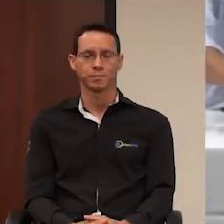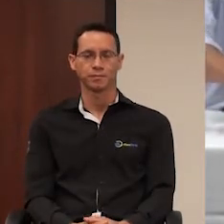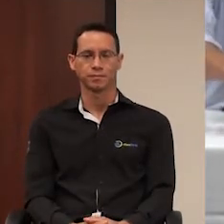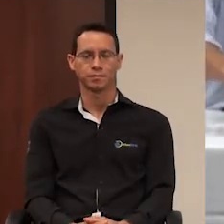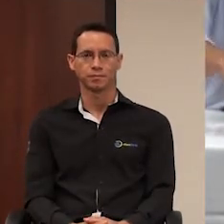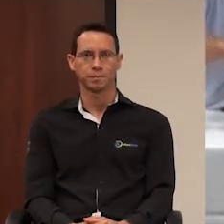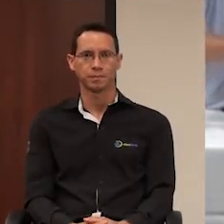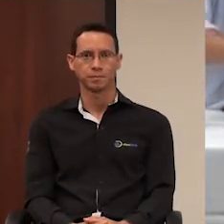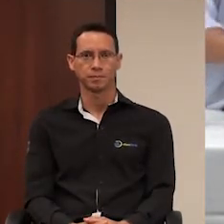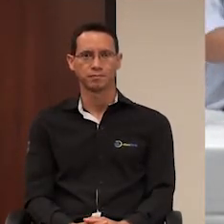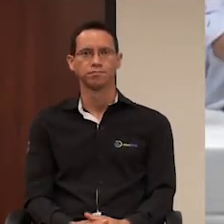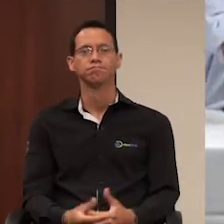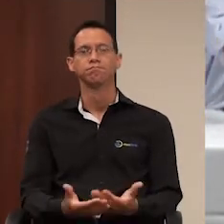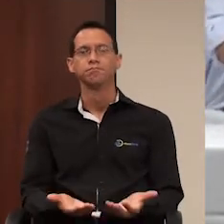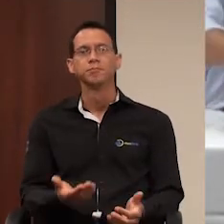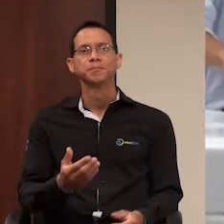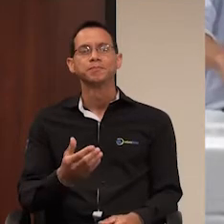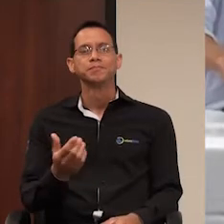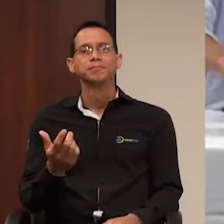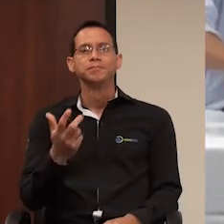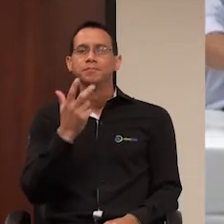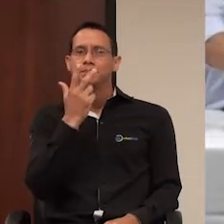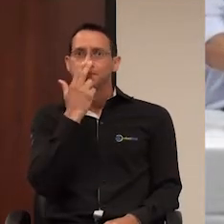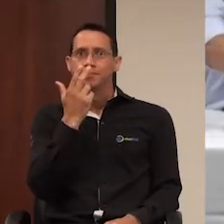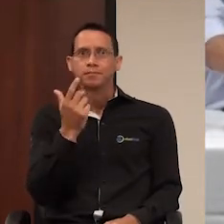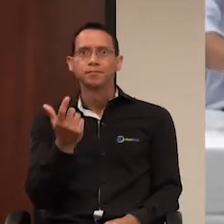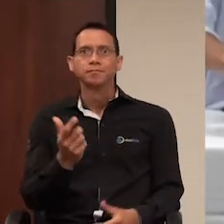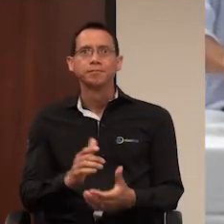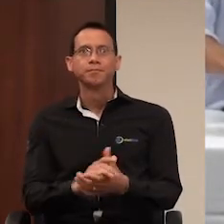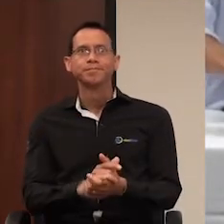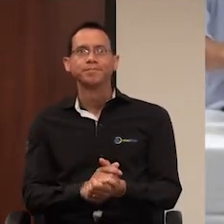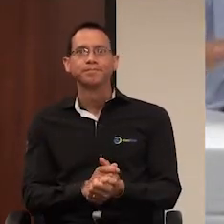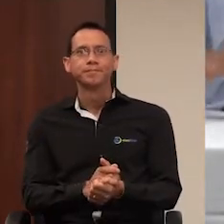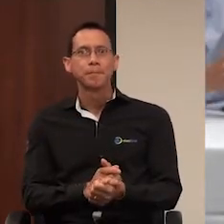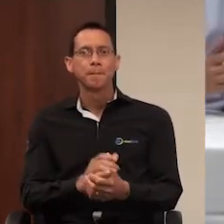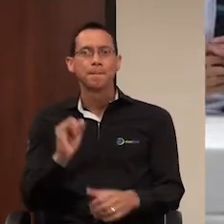a gente conseguiu matar o que tinha, talvez, de mais